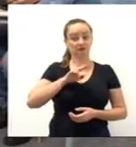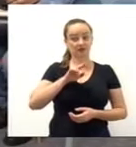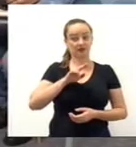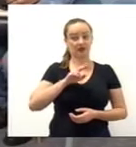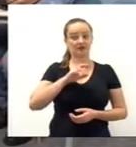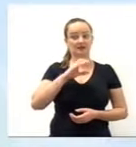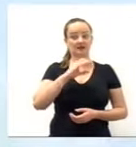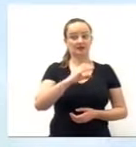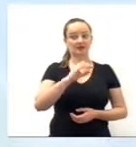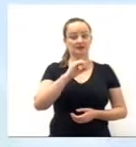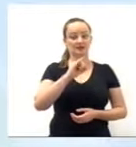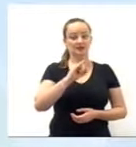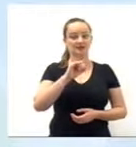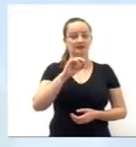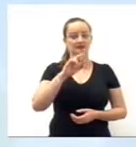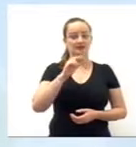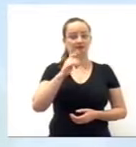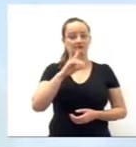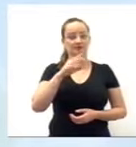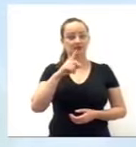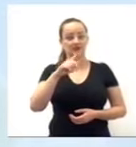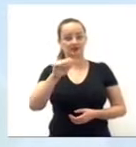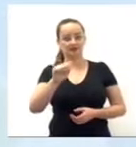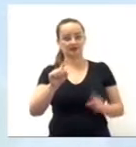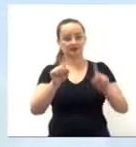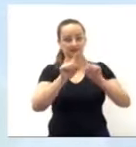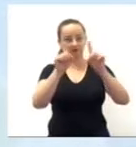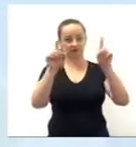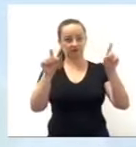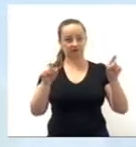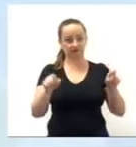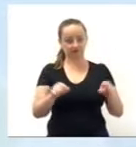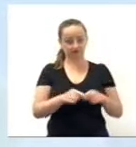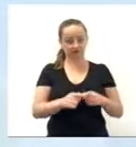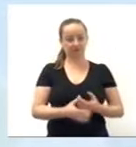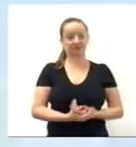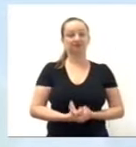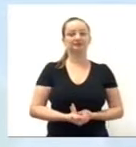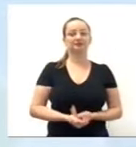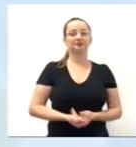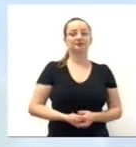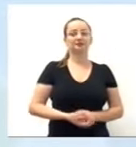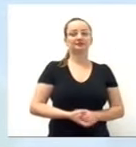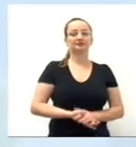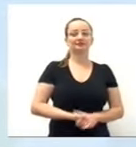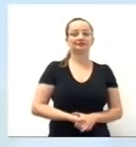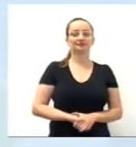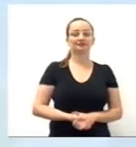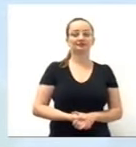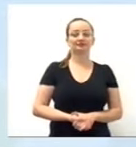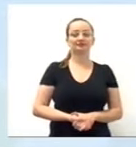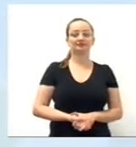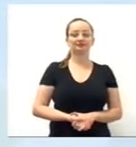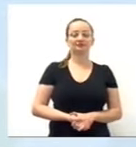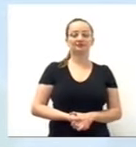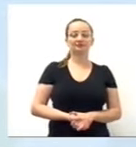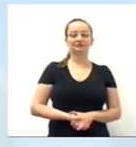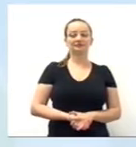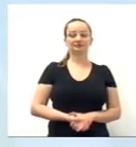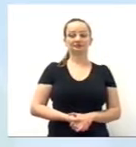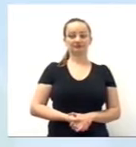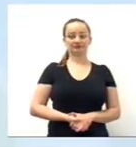circunferência. Então, nós vamos estar trabalhando com a circunferência, tá? Aí vocês